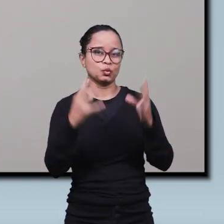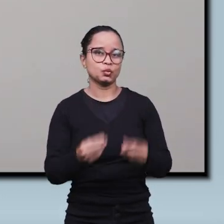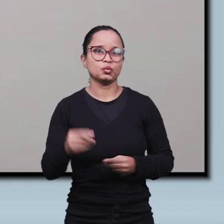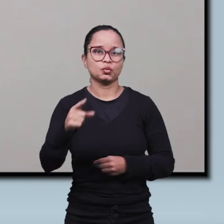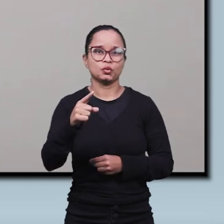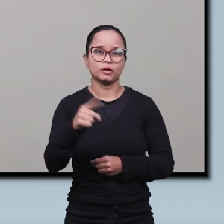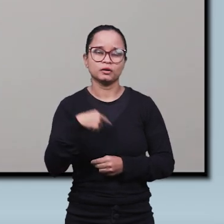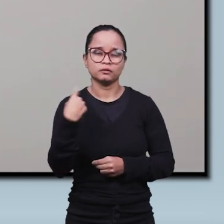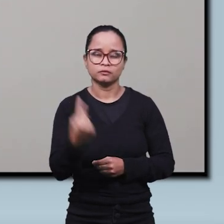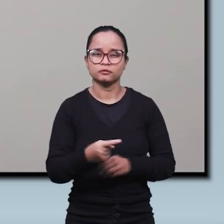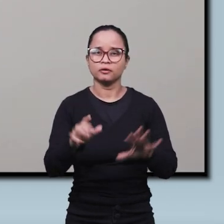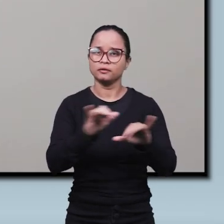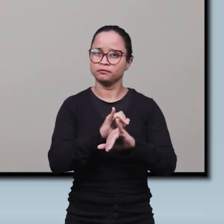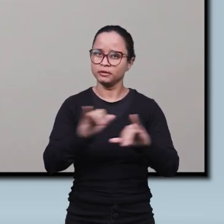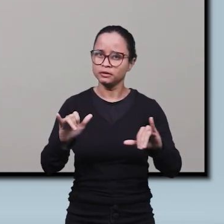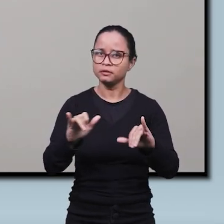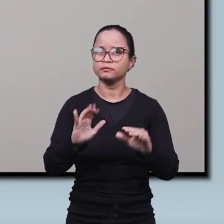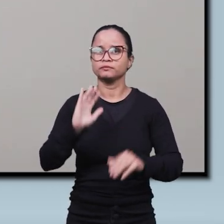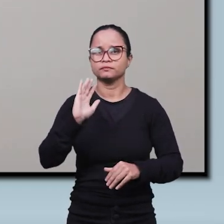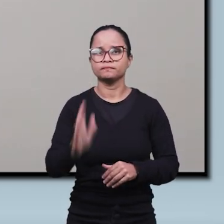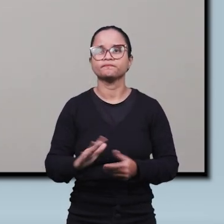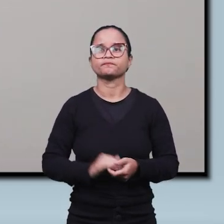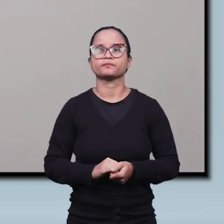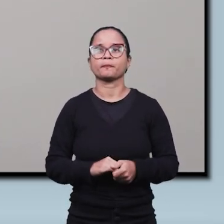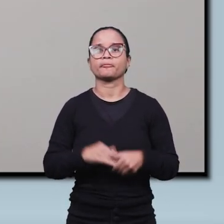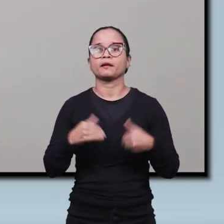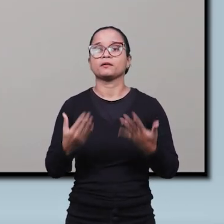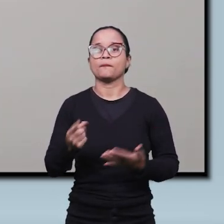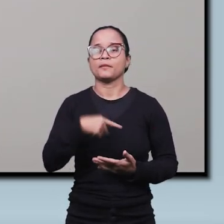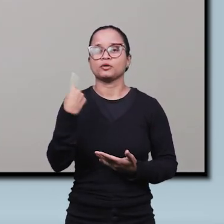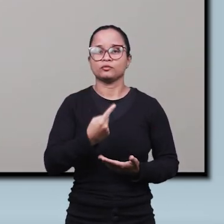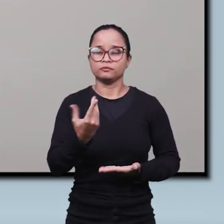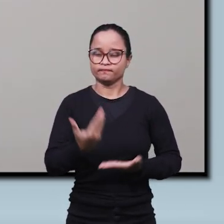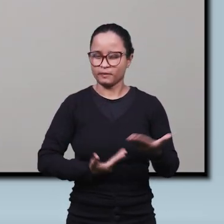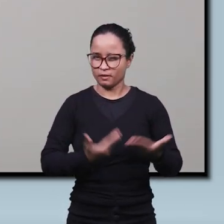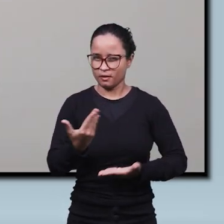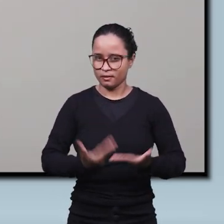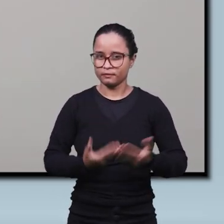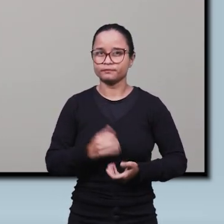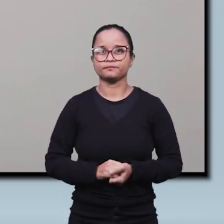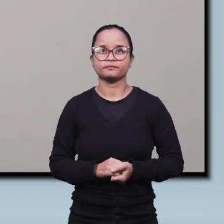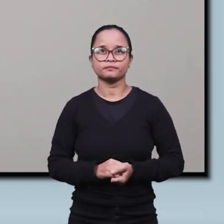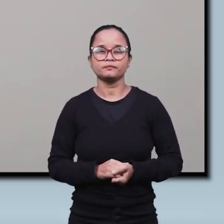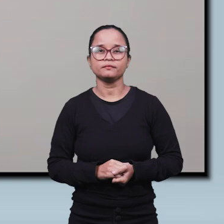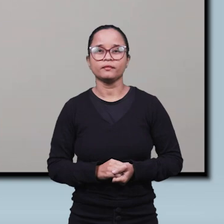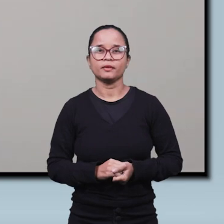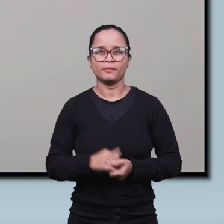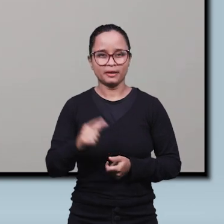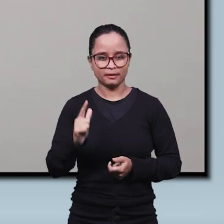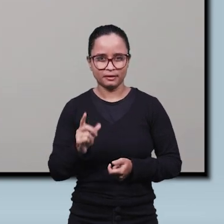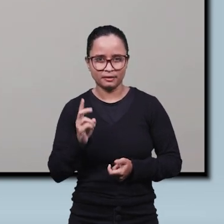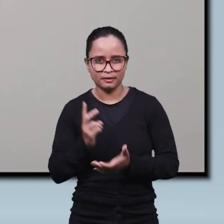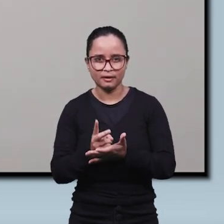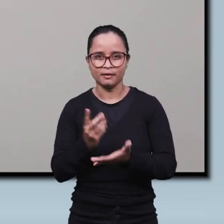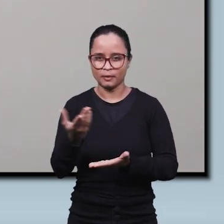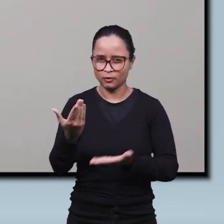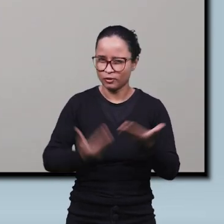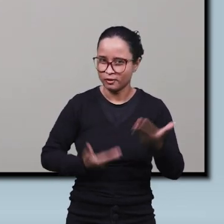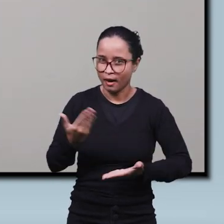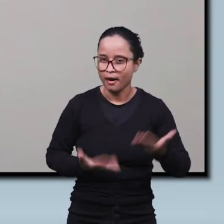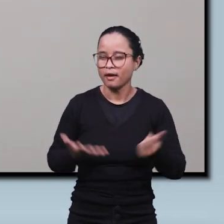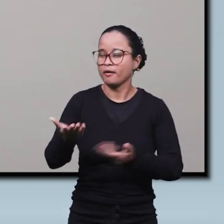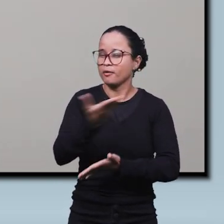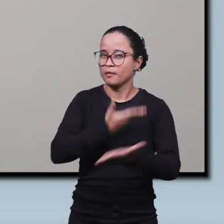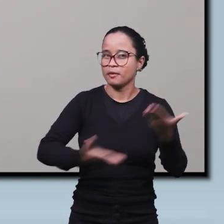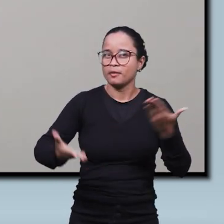nós comentamos, né? E para nós, como igreja, né, promover a funcionalidade dos nossos irmãos,